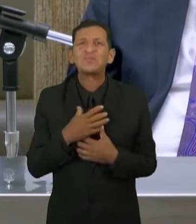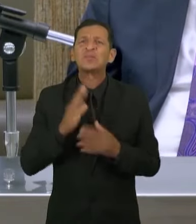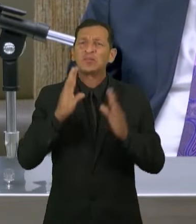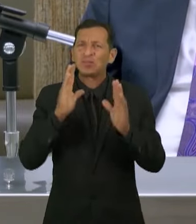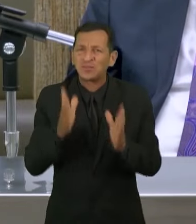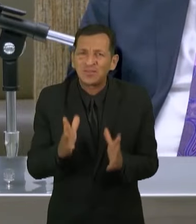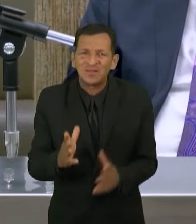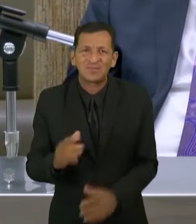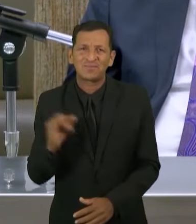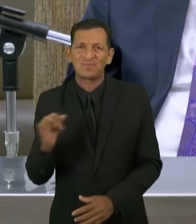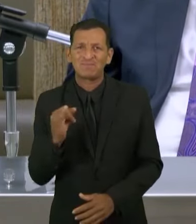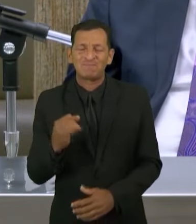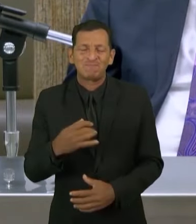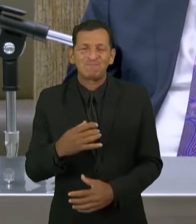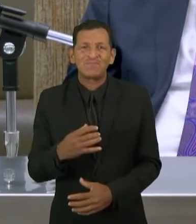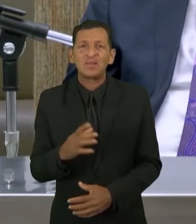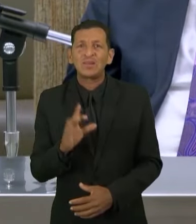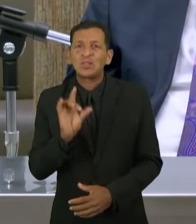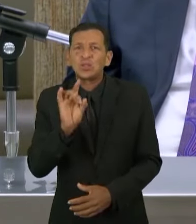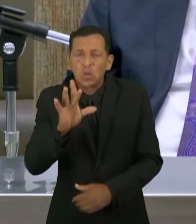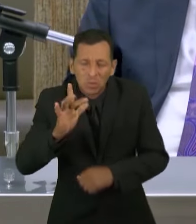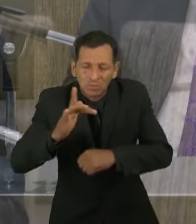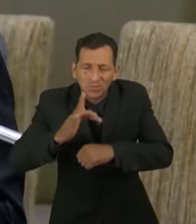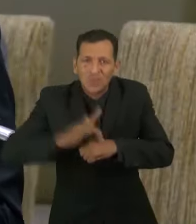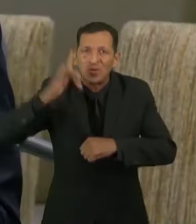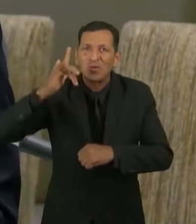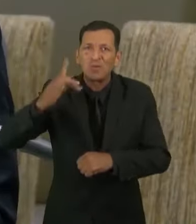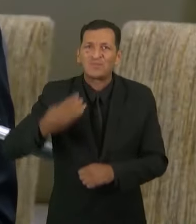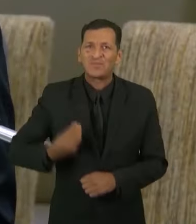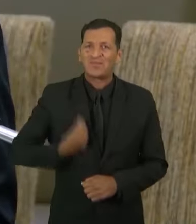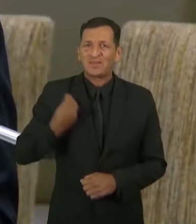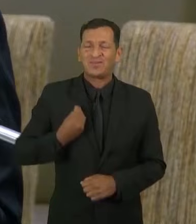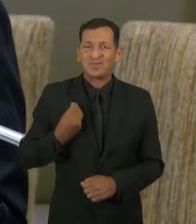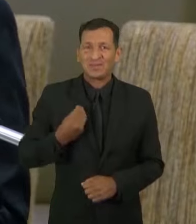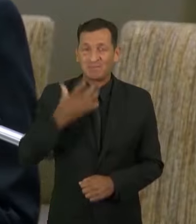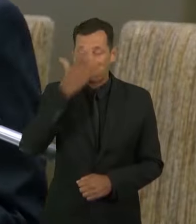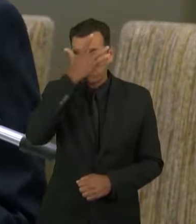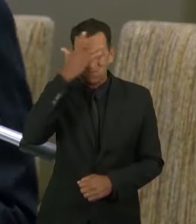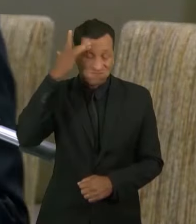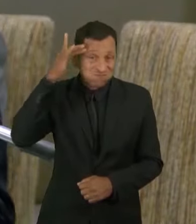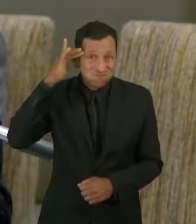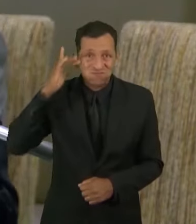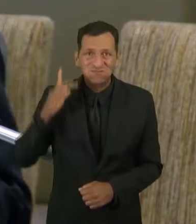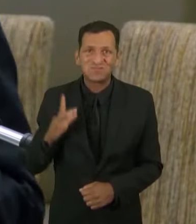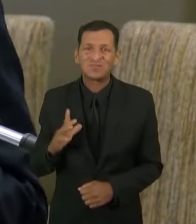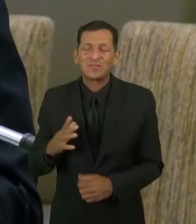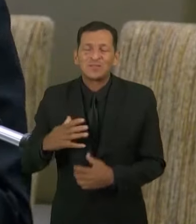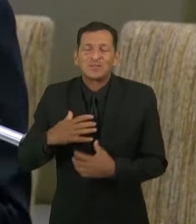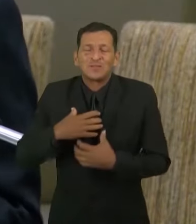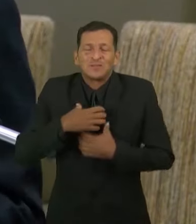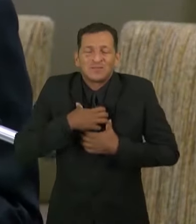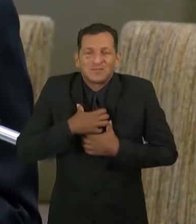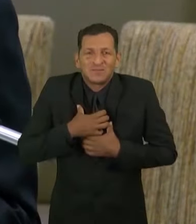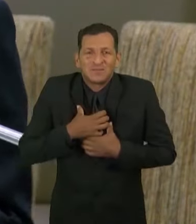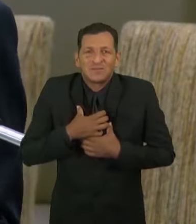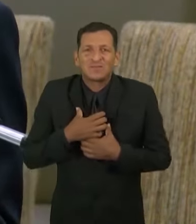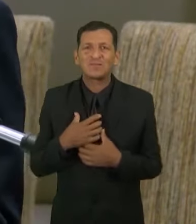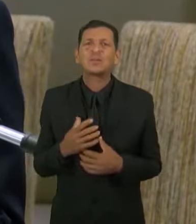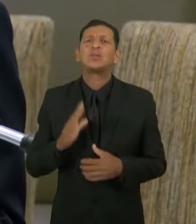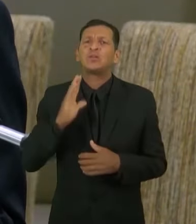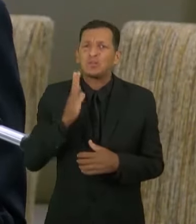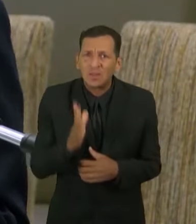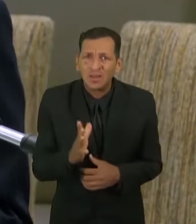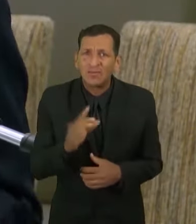Porque quando ela toca, o poder de Deus entra em ação. É por isso que quando você vem ao culto, você tem que vir